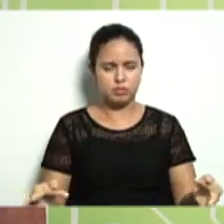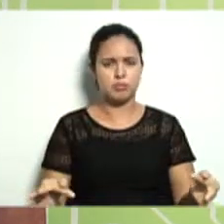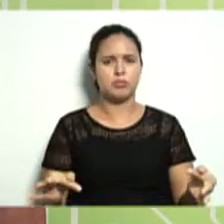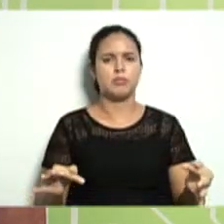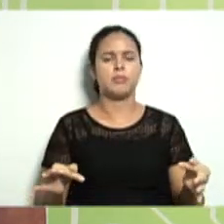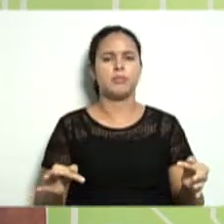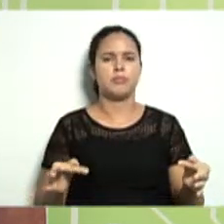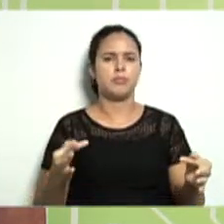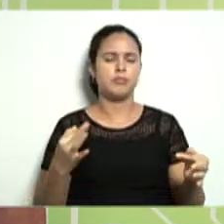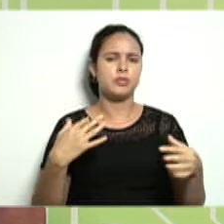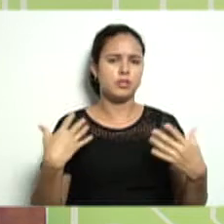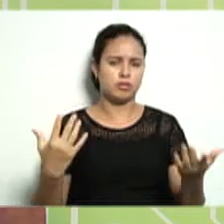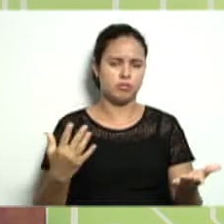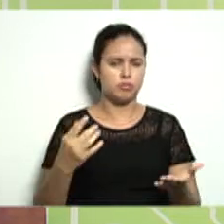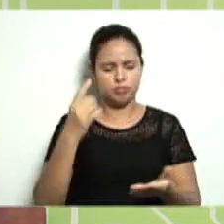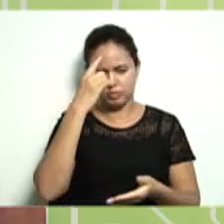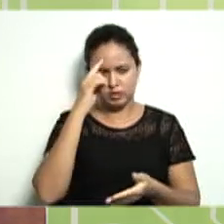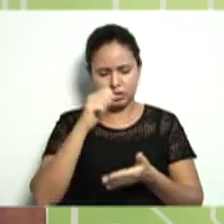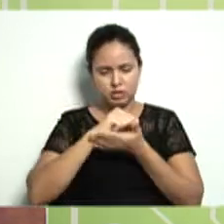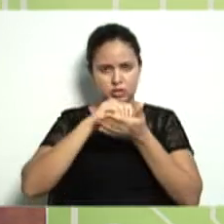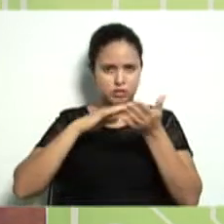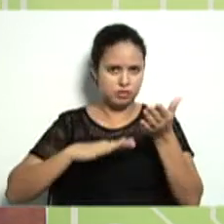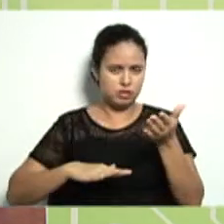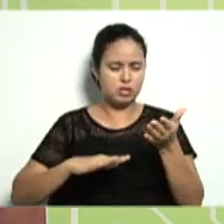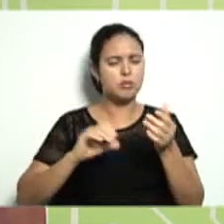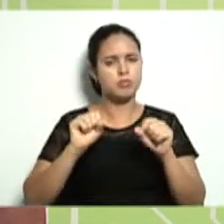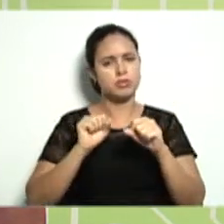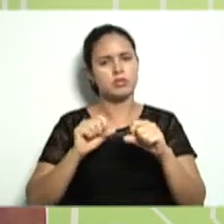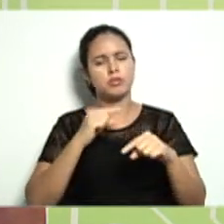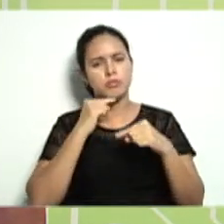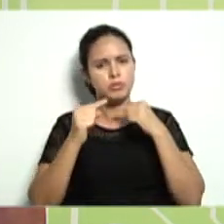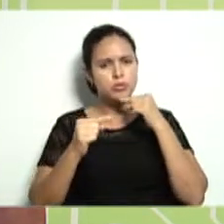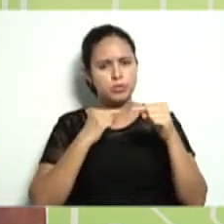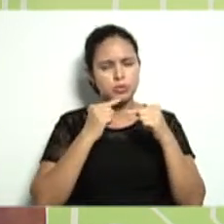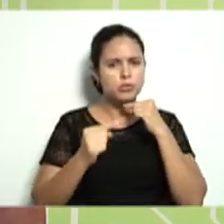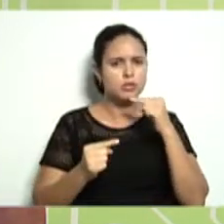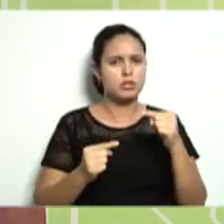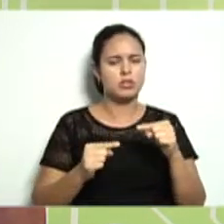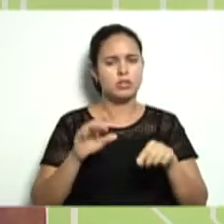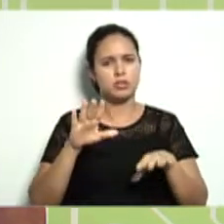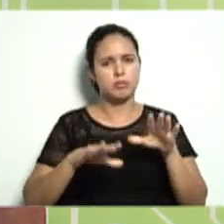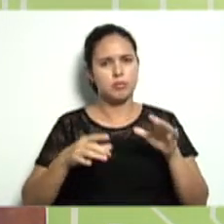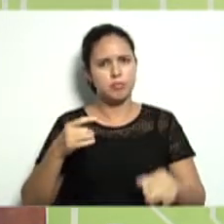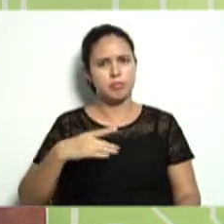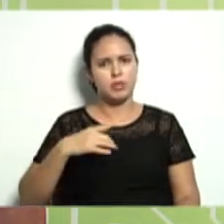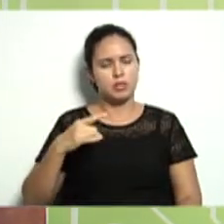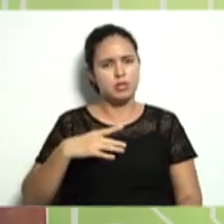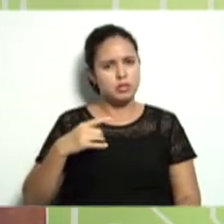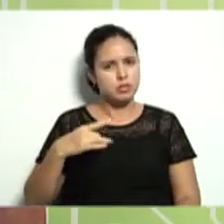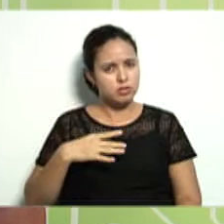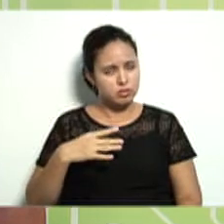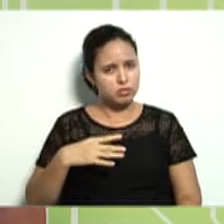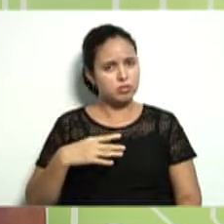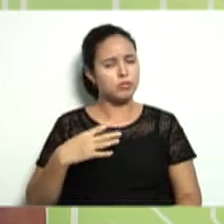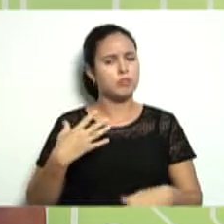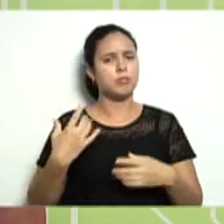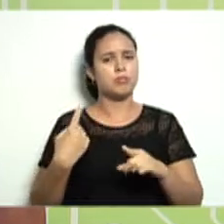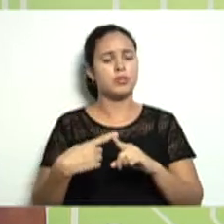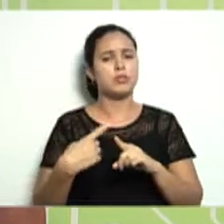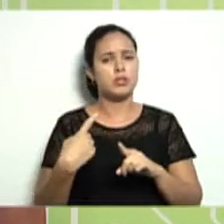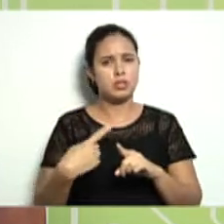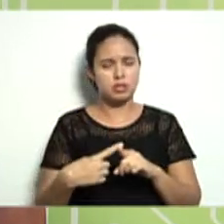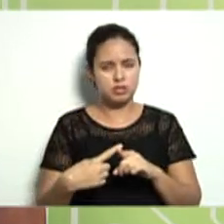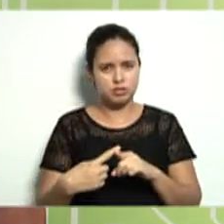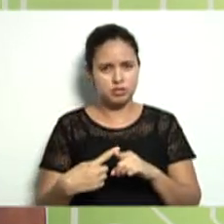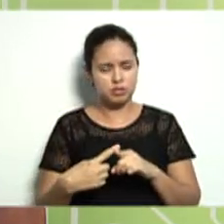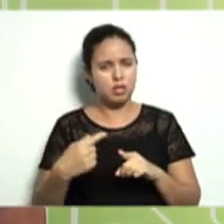essa atividade, a gente já sabia que podia gerar bastante dúvidas e um medo em não participar, porque